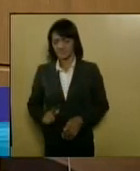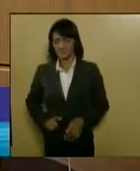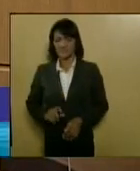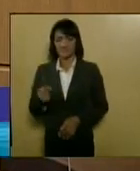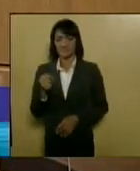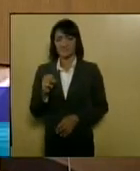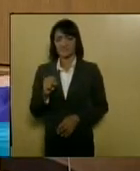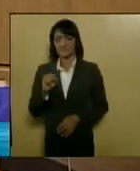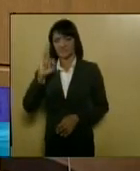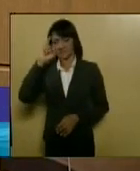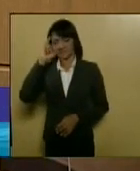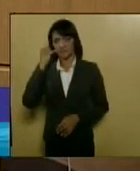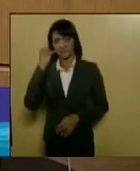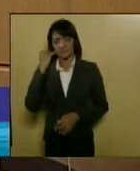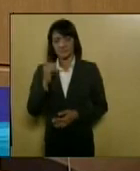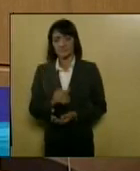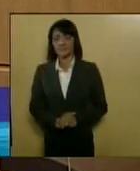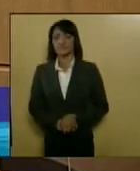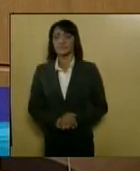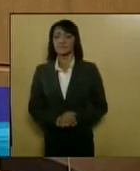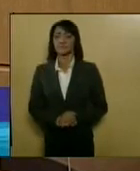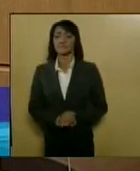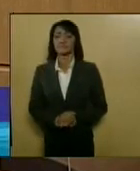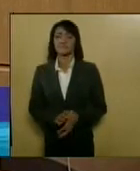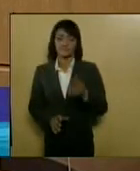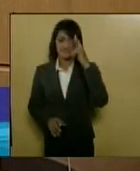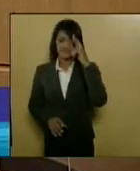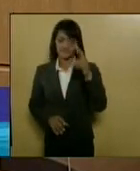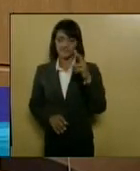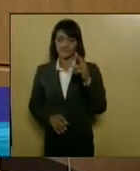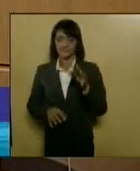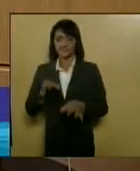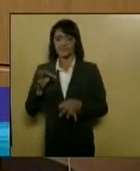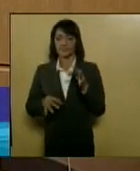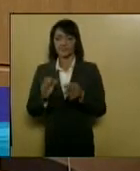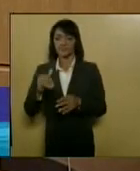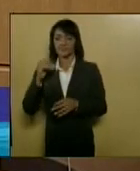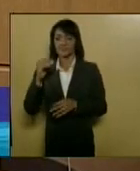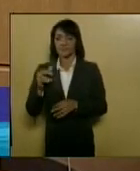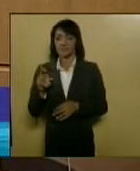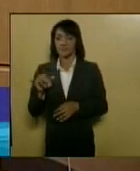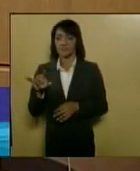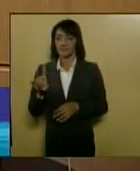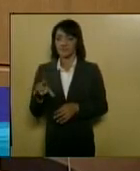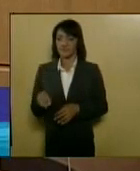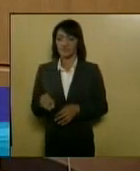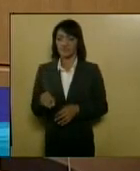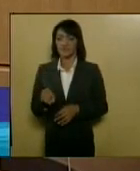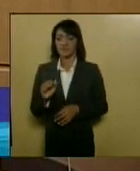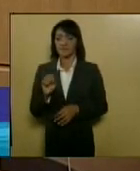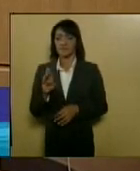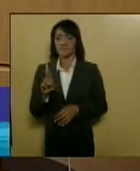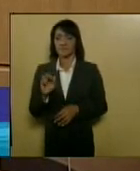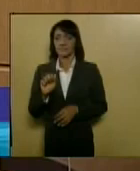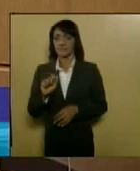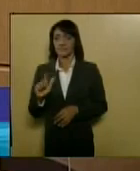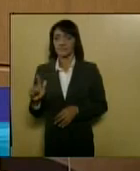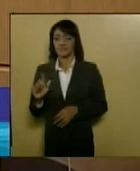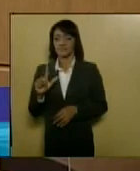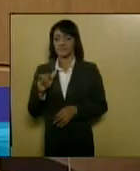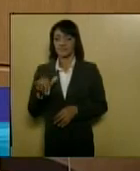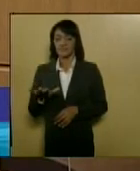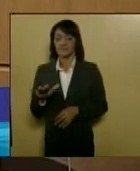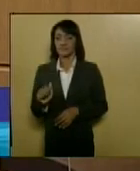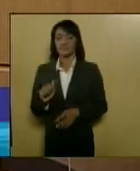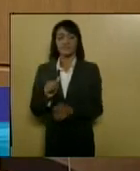Jackson Barreto de Lima, excelentíssimo senhor desembargador Ricardo Múcio Santana de Abreu Lima, presidente do Tribunal